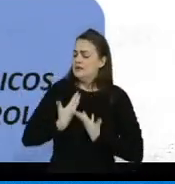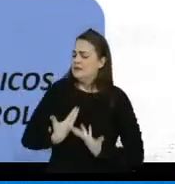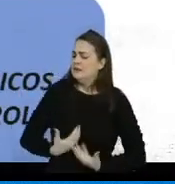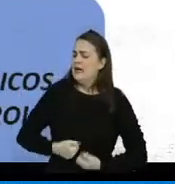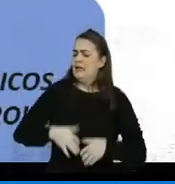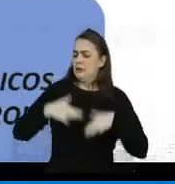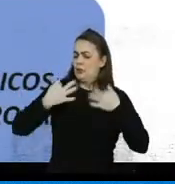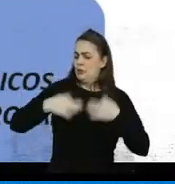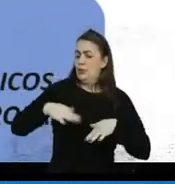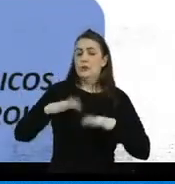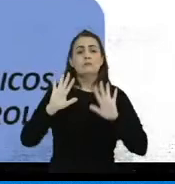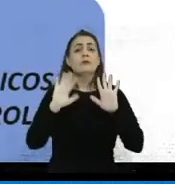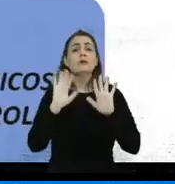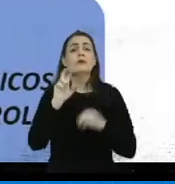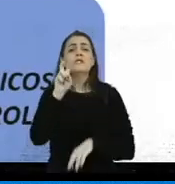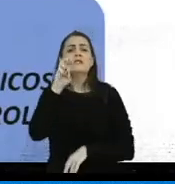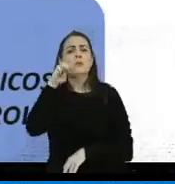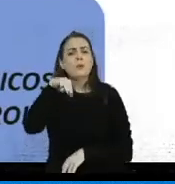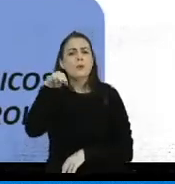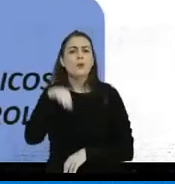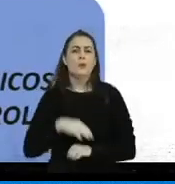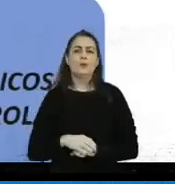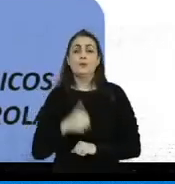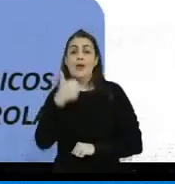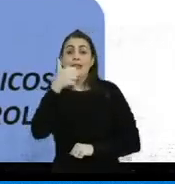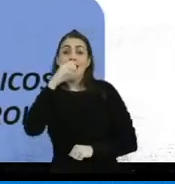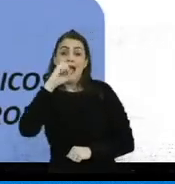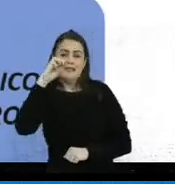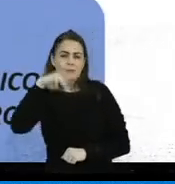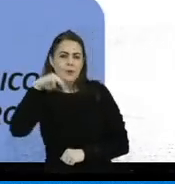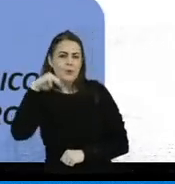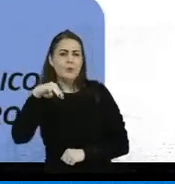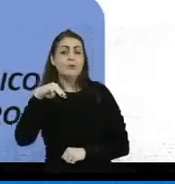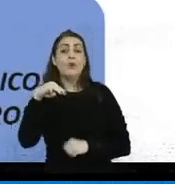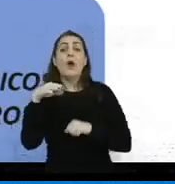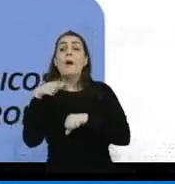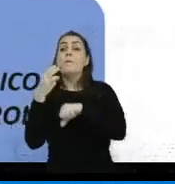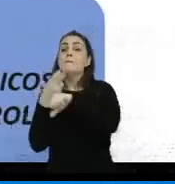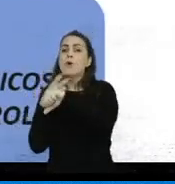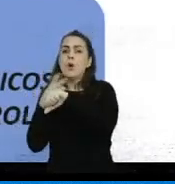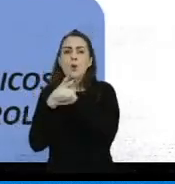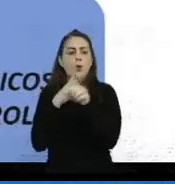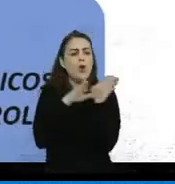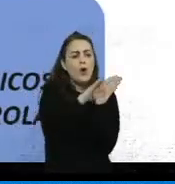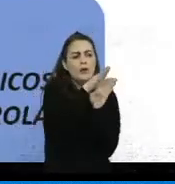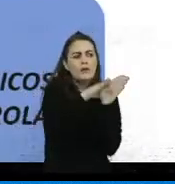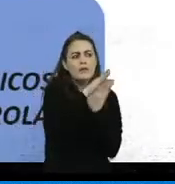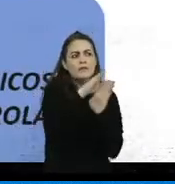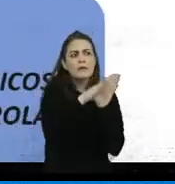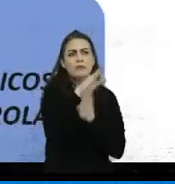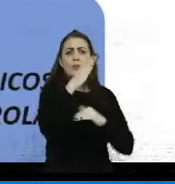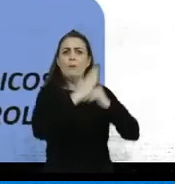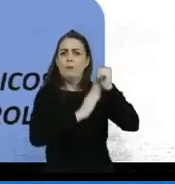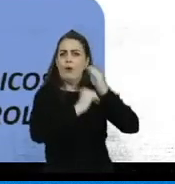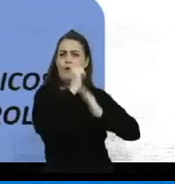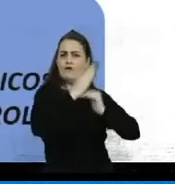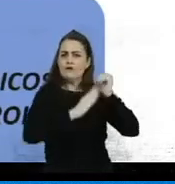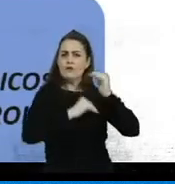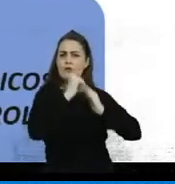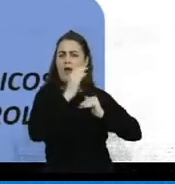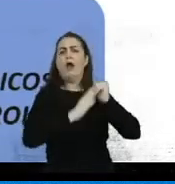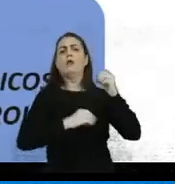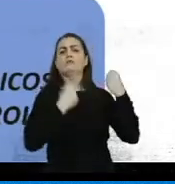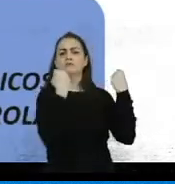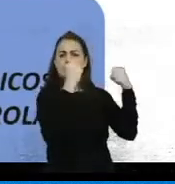orientação. Procure um profissional de educação física que vai conseguir prescrever um protocolo adaptado ao que você pode nesse momento. Porque a